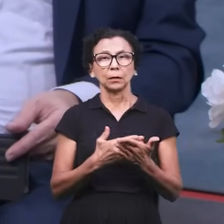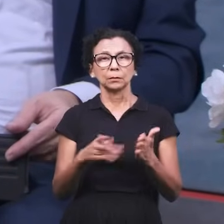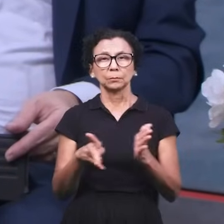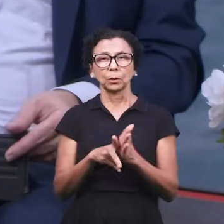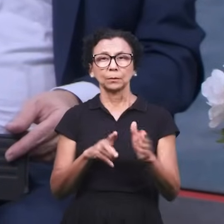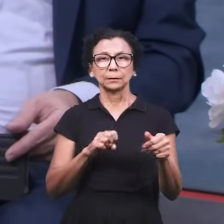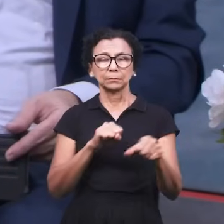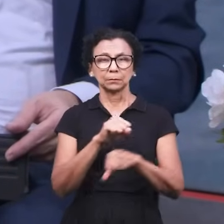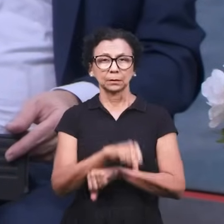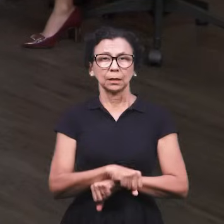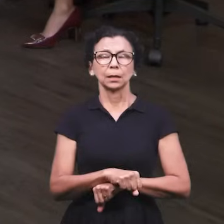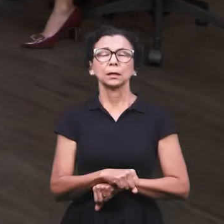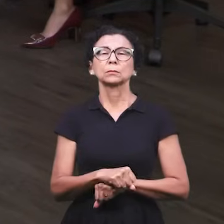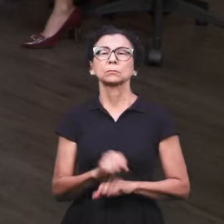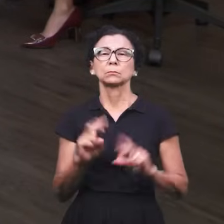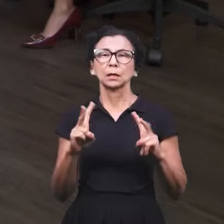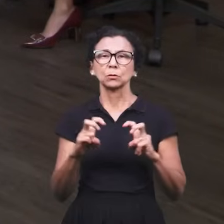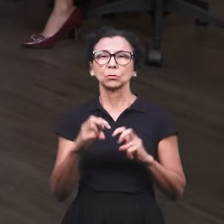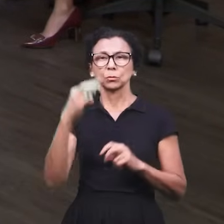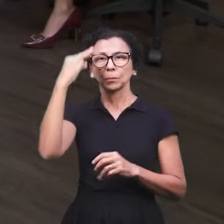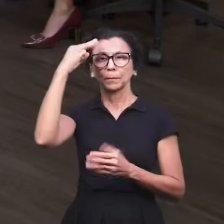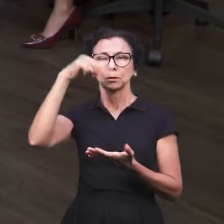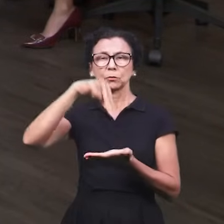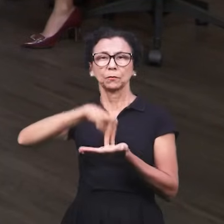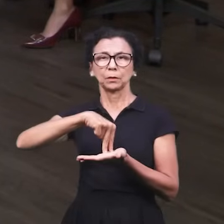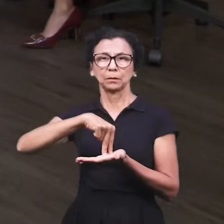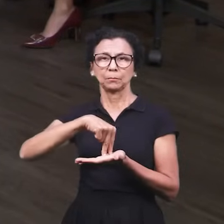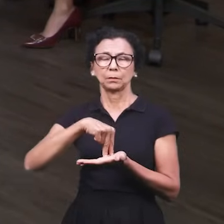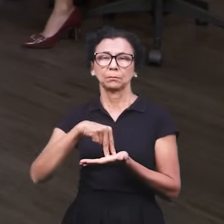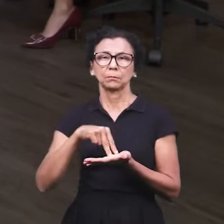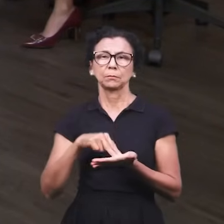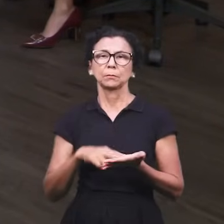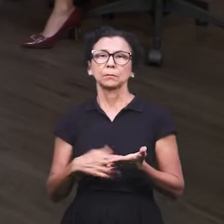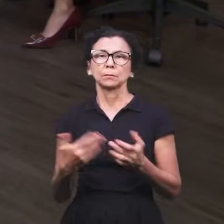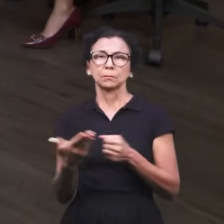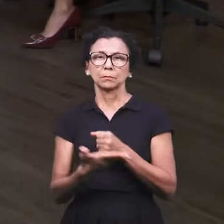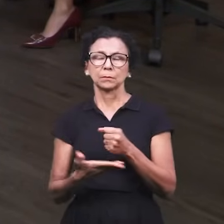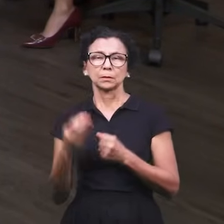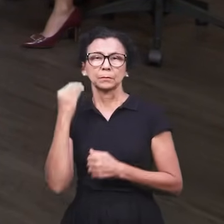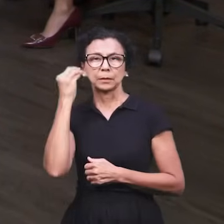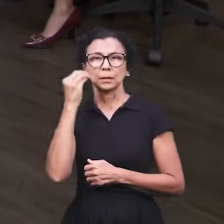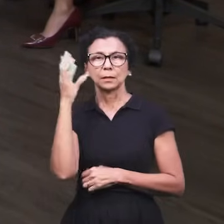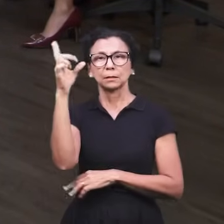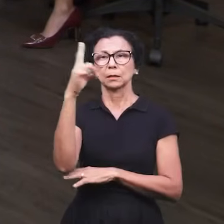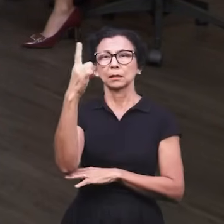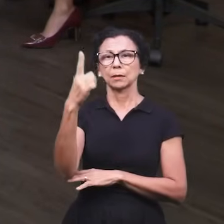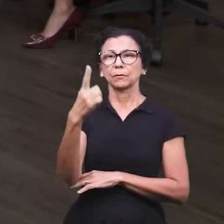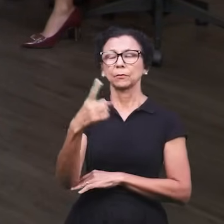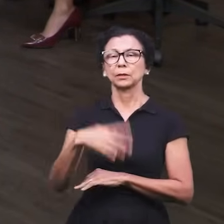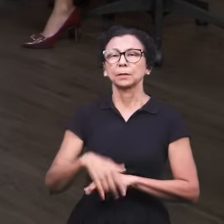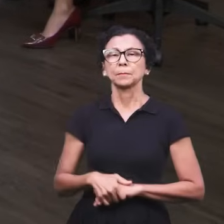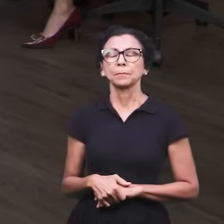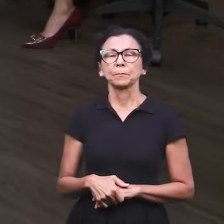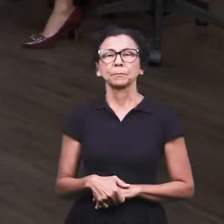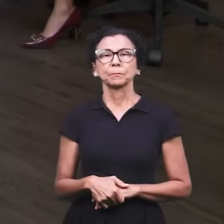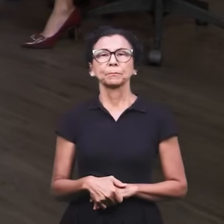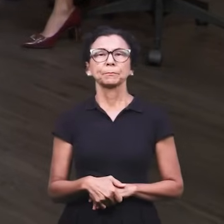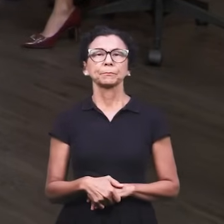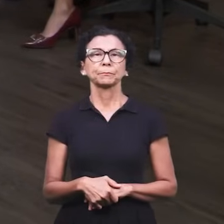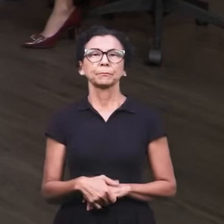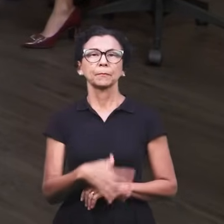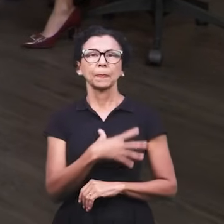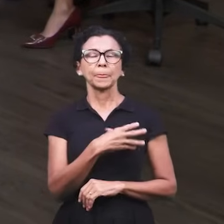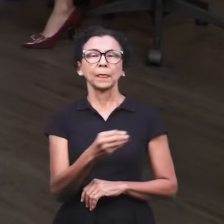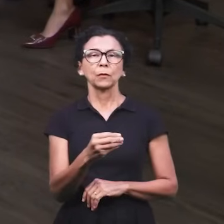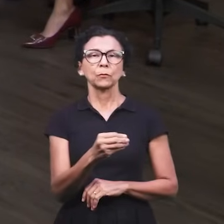E ela é baseada ali na experiência de Davi. Quando você pega Davi, por exemplo, e ele perde um filho.